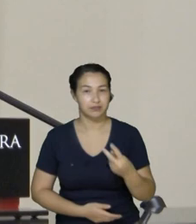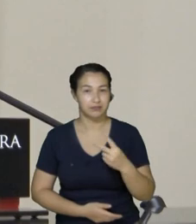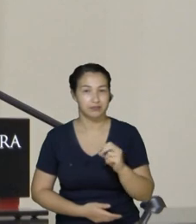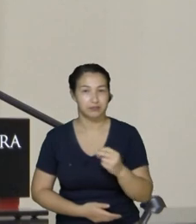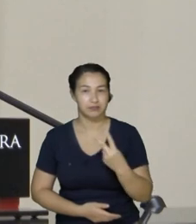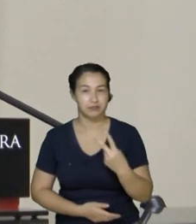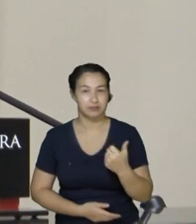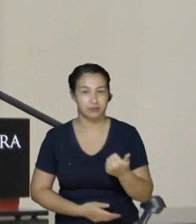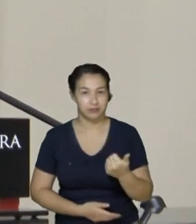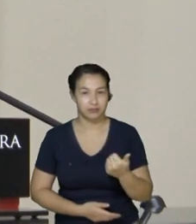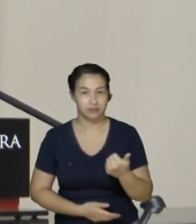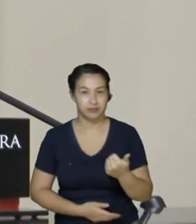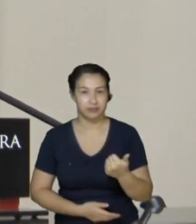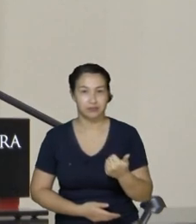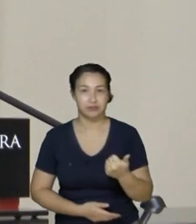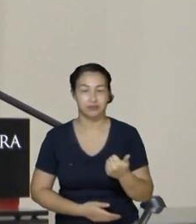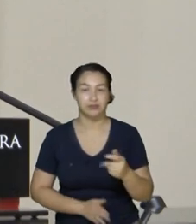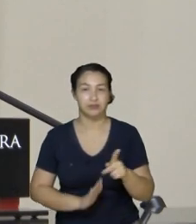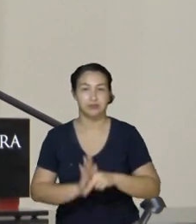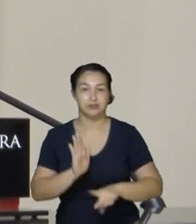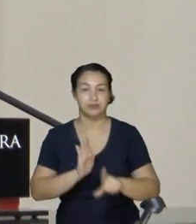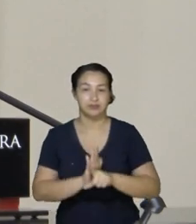776-2021, aposto ao projeto de lei